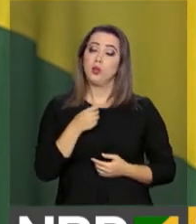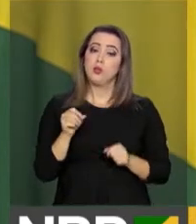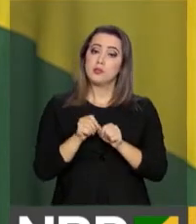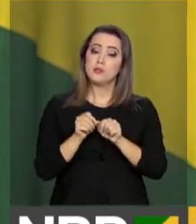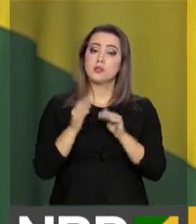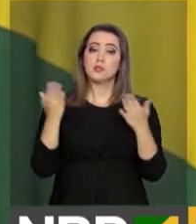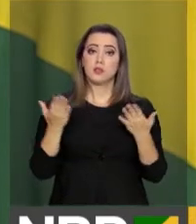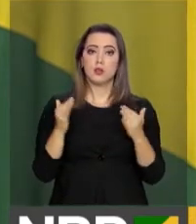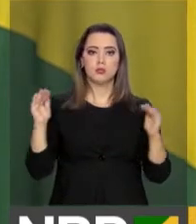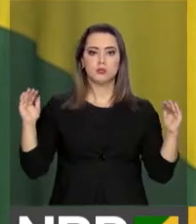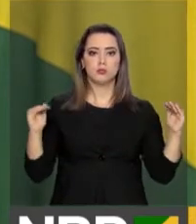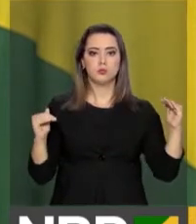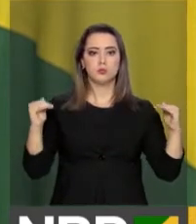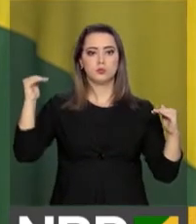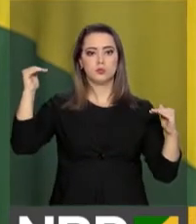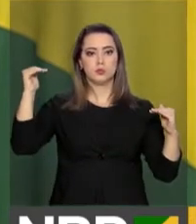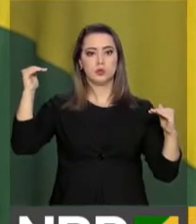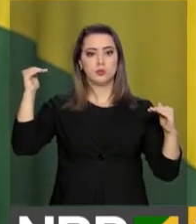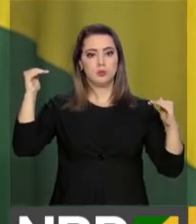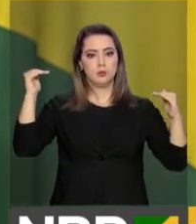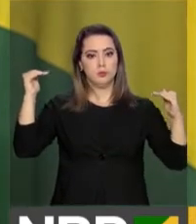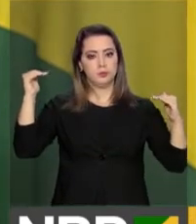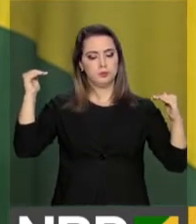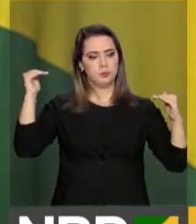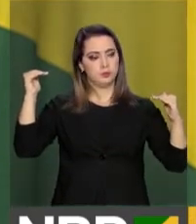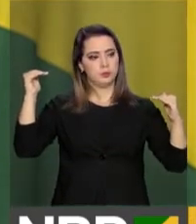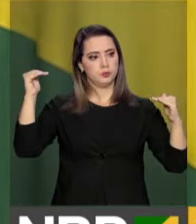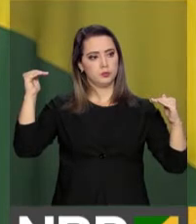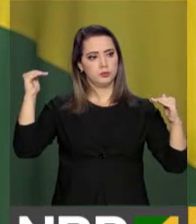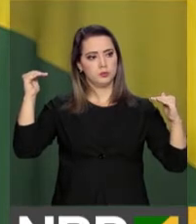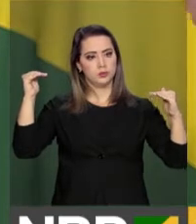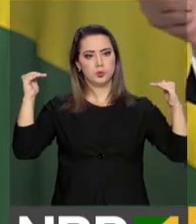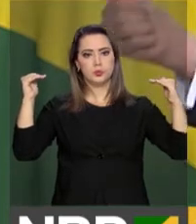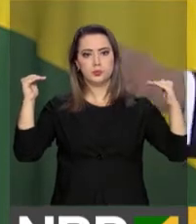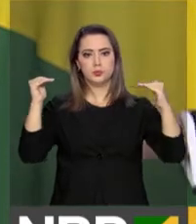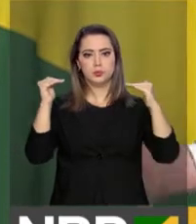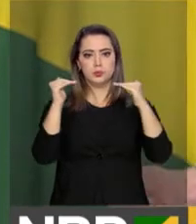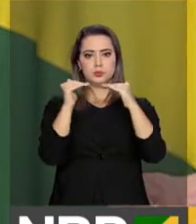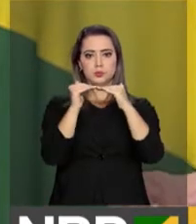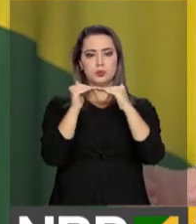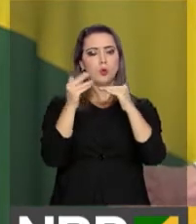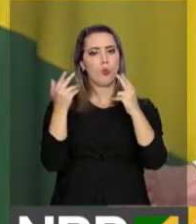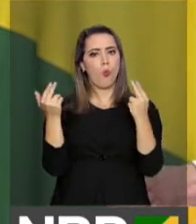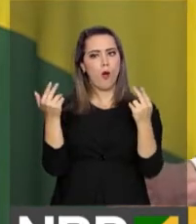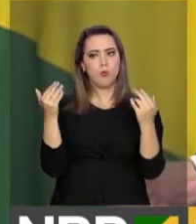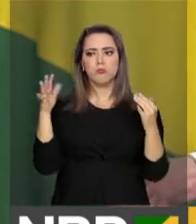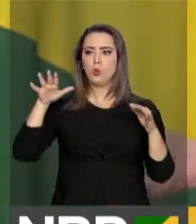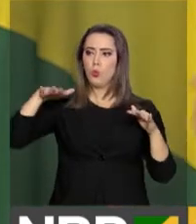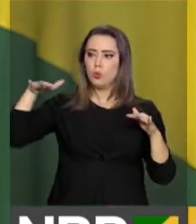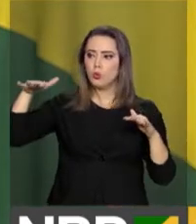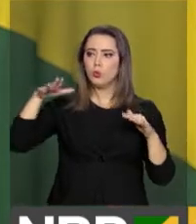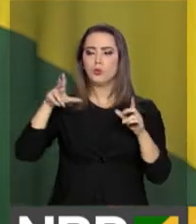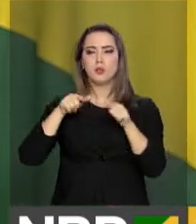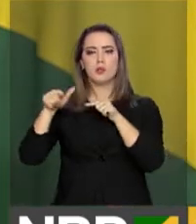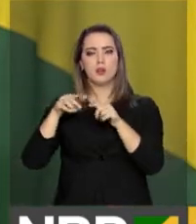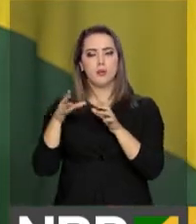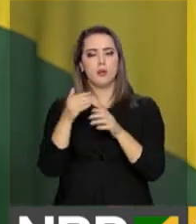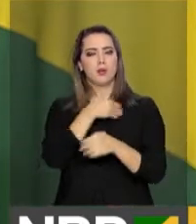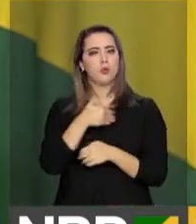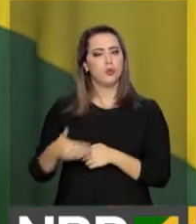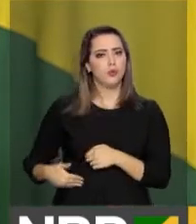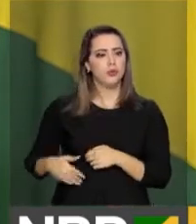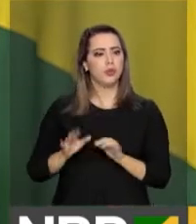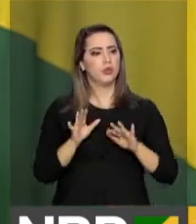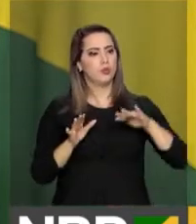é igualar os servidores públicos com os servidores privados então o que vai acontecer o